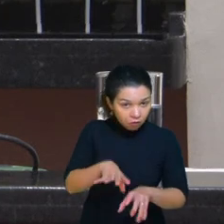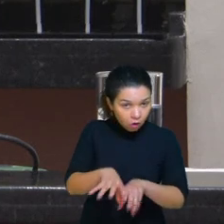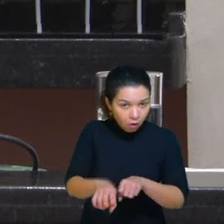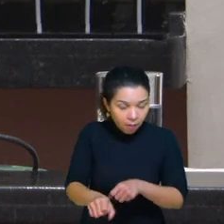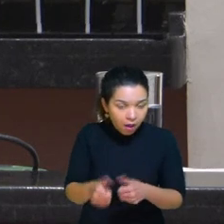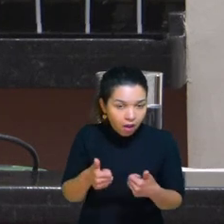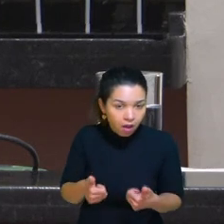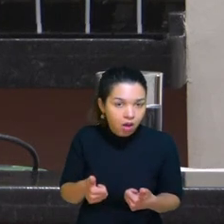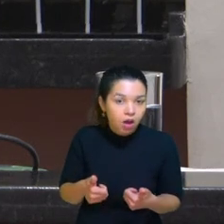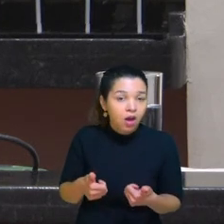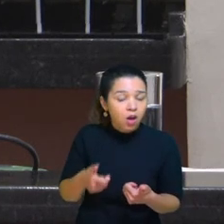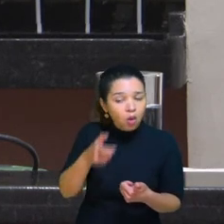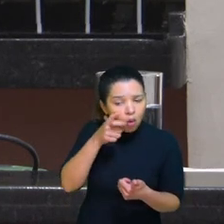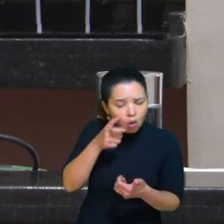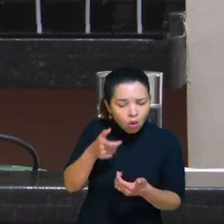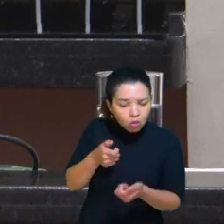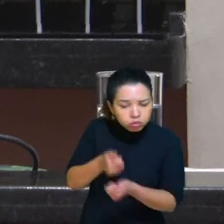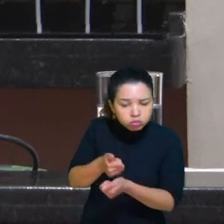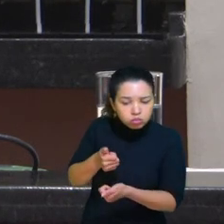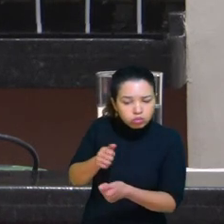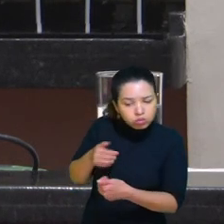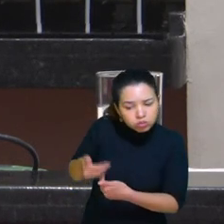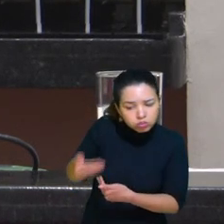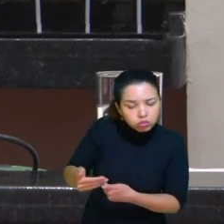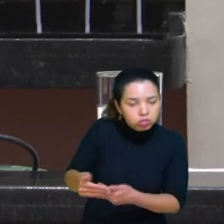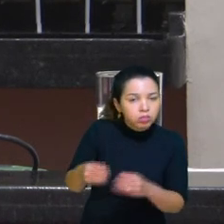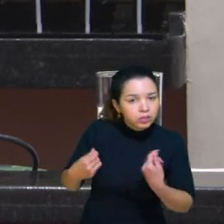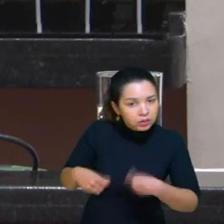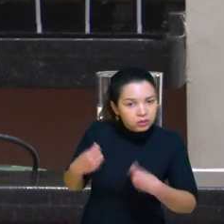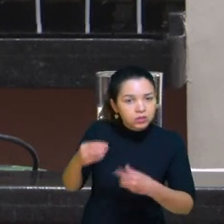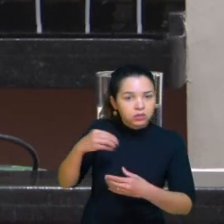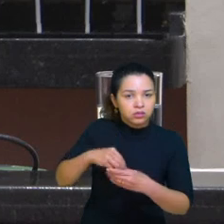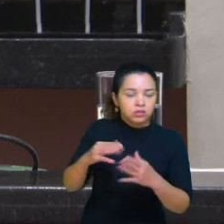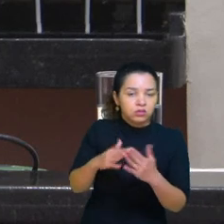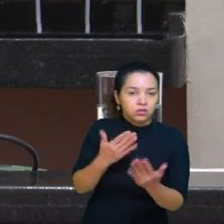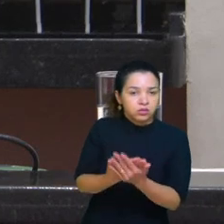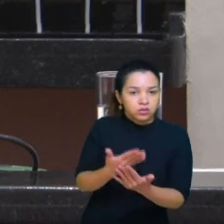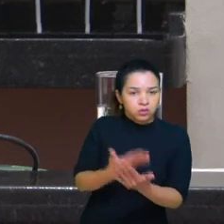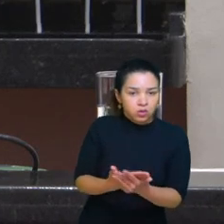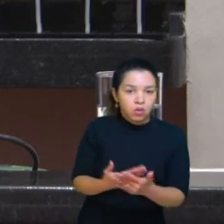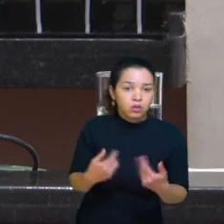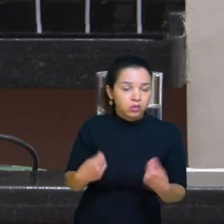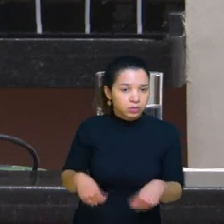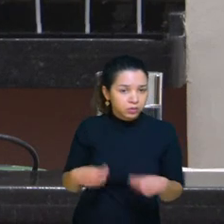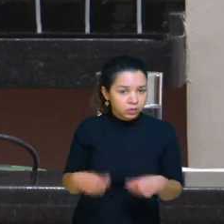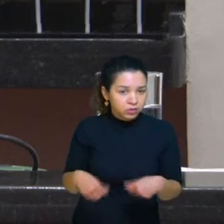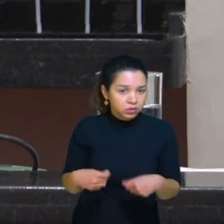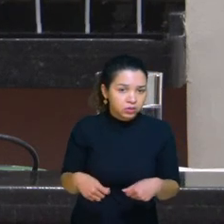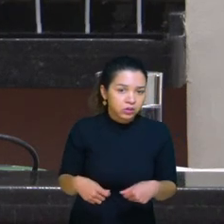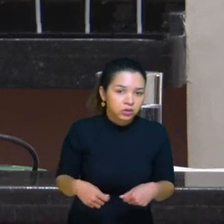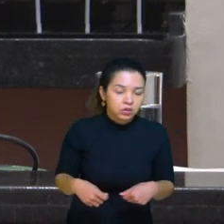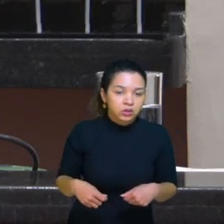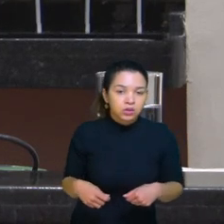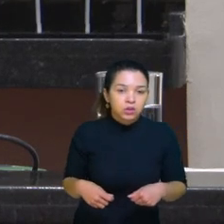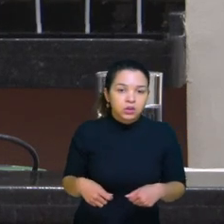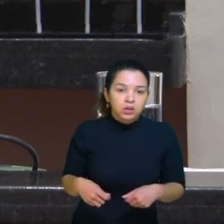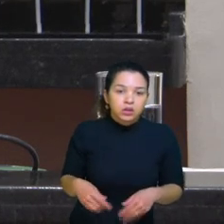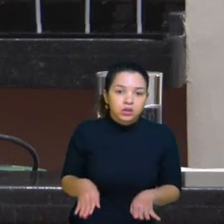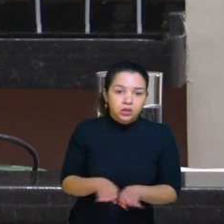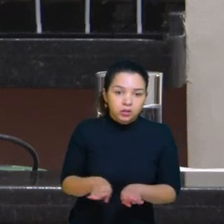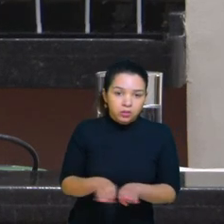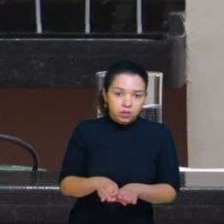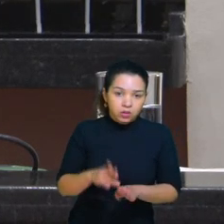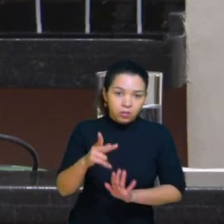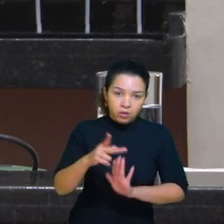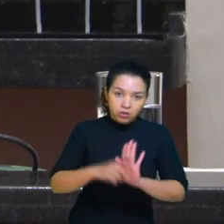precisa de acompanhamento e acolhimento na escola então isso também precisa ser isso também pode ser feito eh a partir de projetos